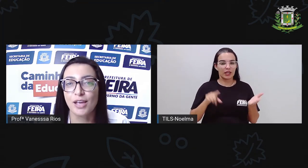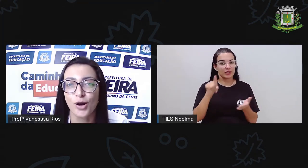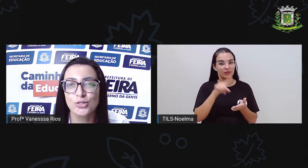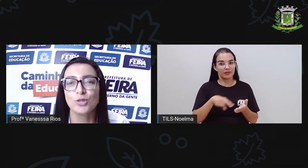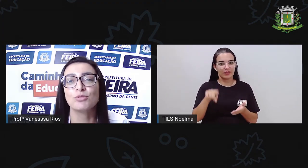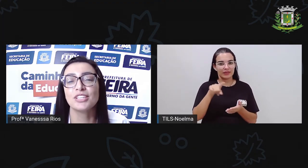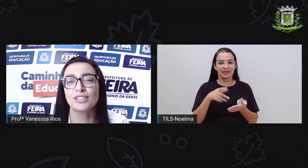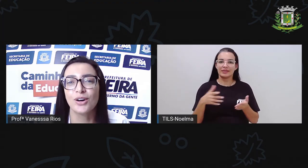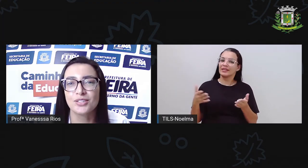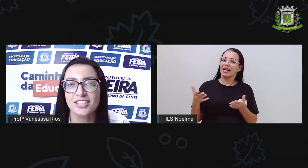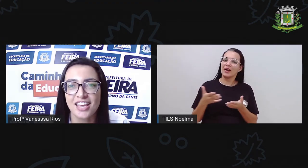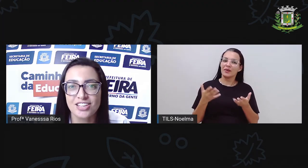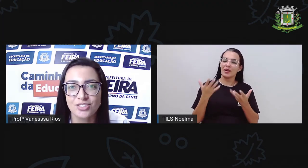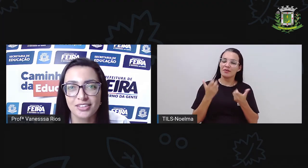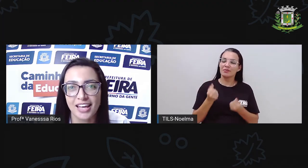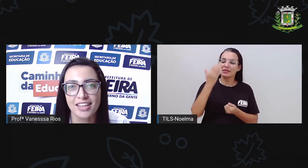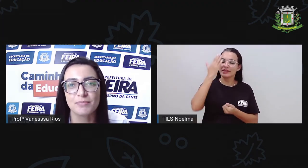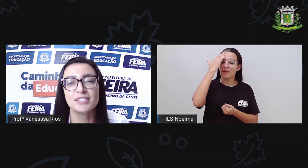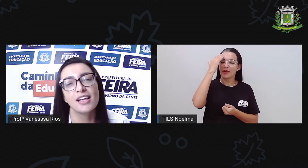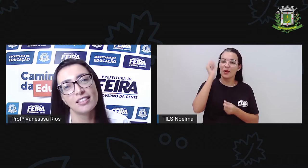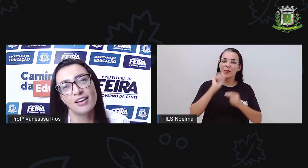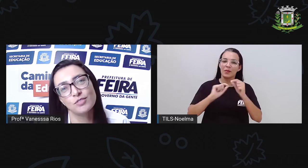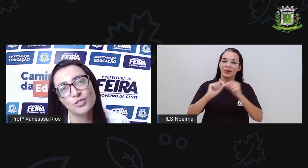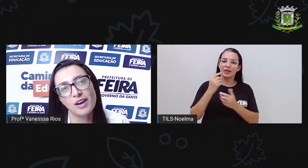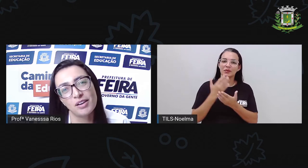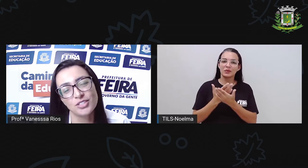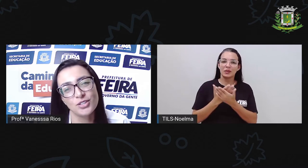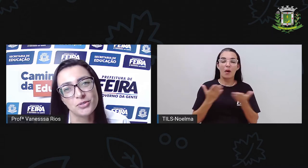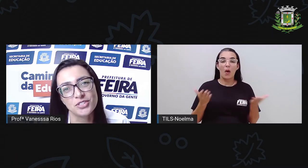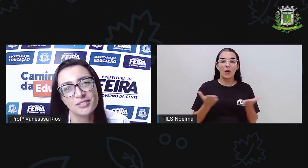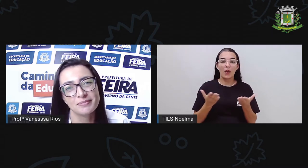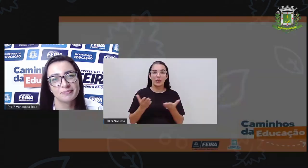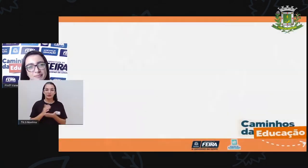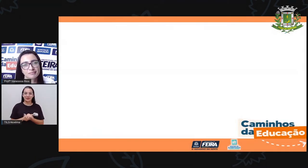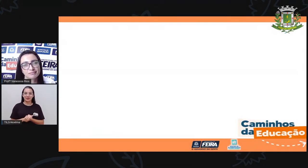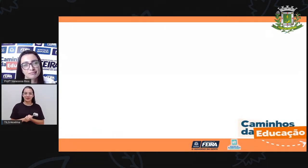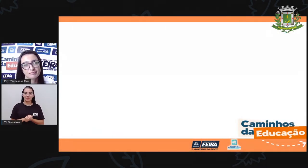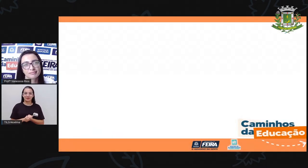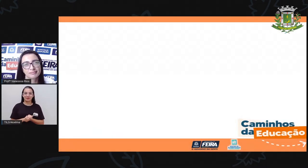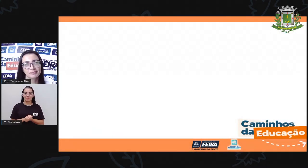saber sobre o que nós estudaríamos na videoaula de hoje.